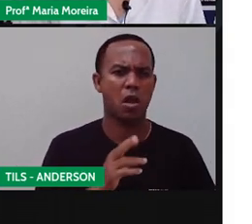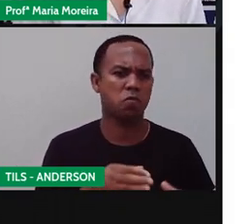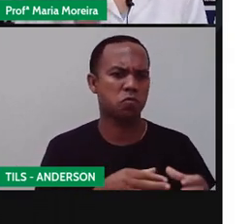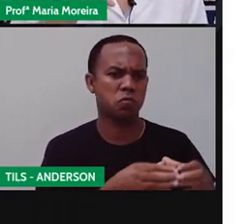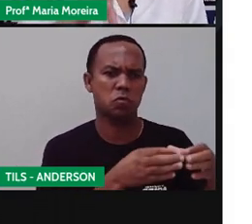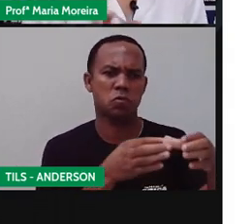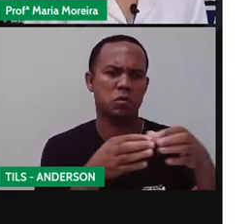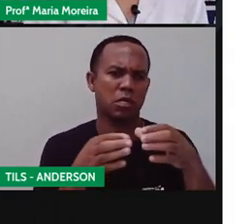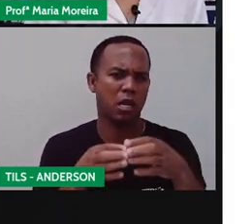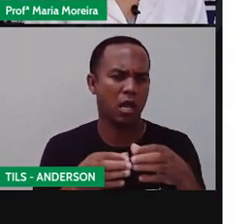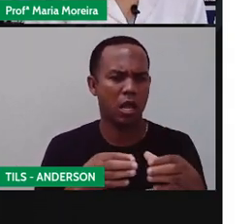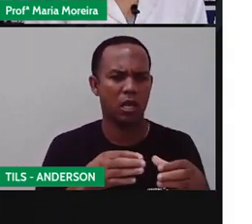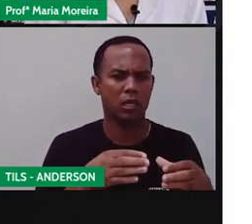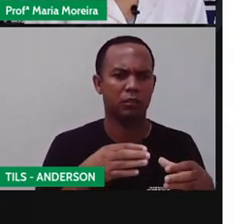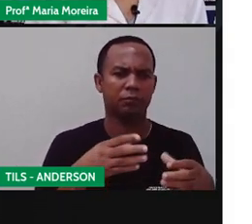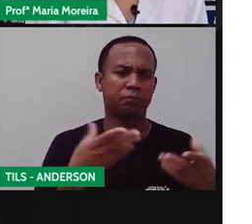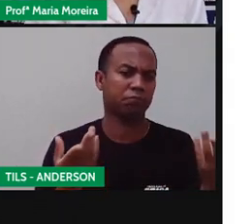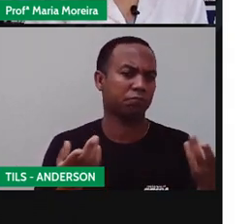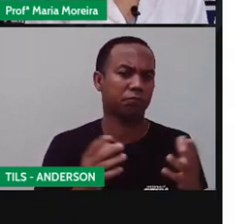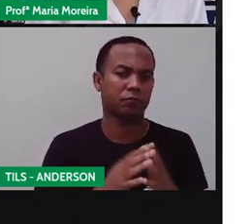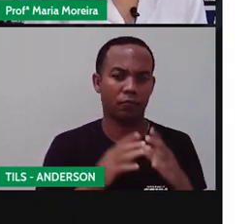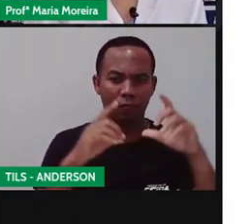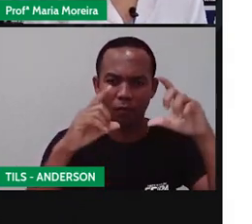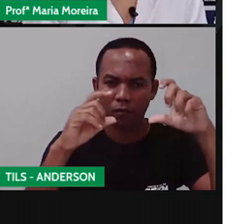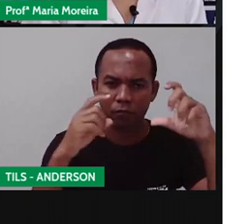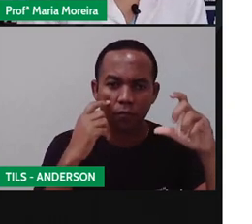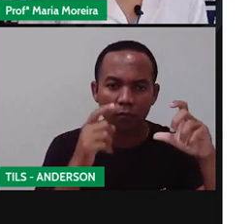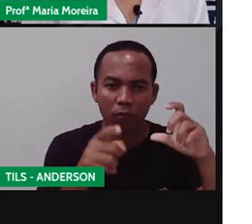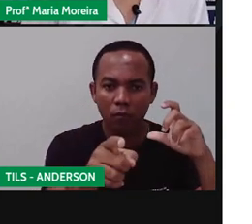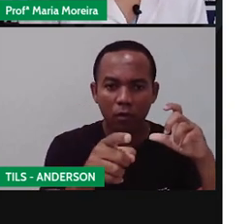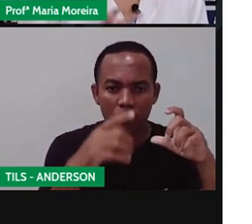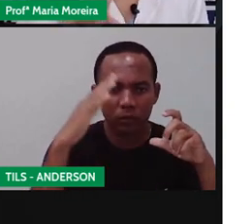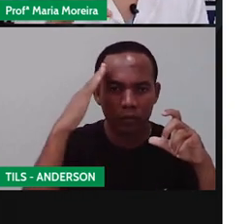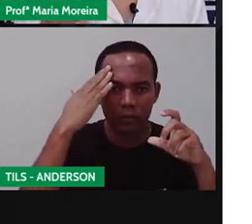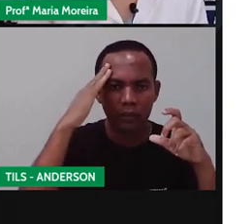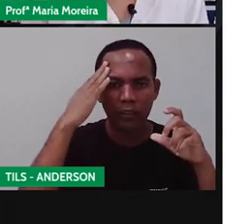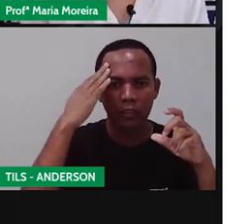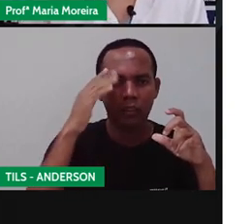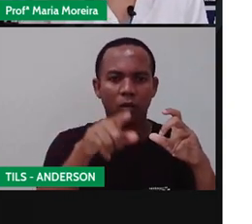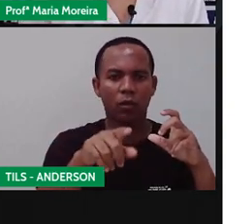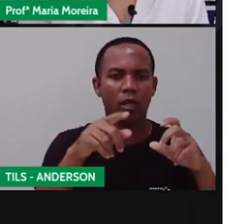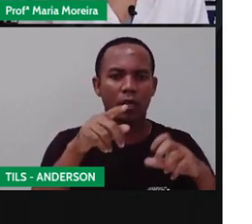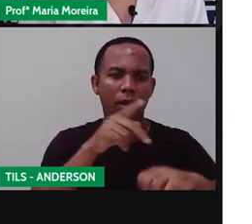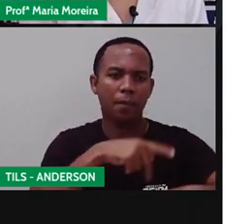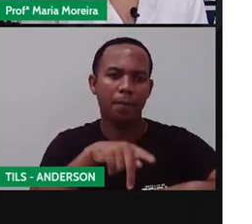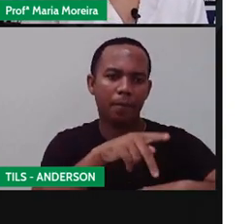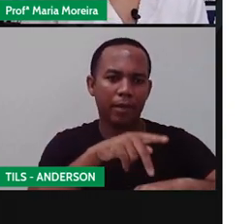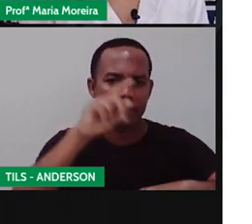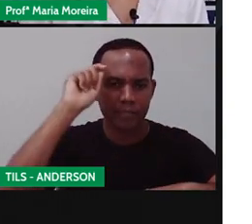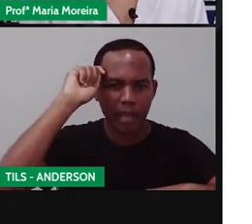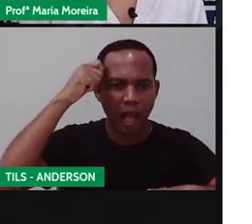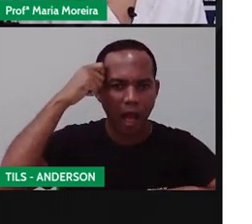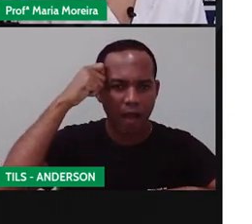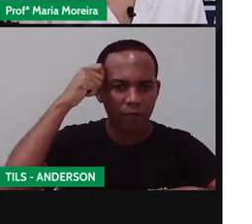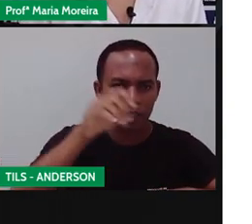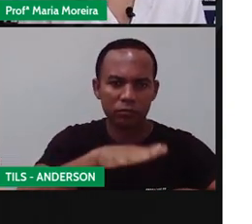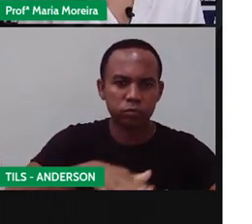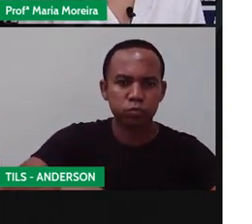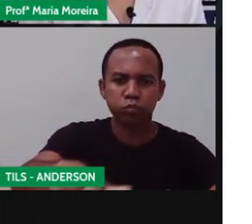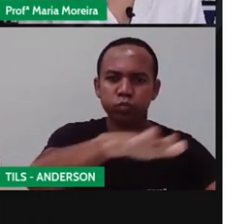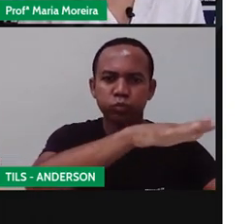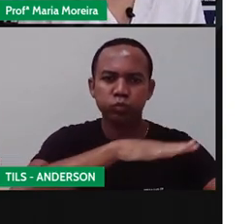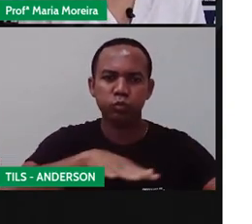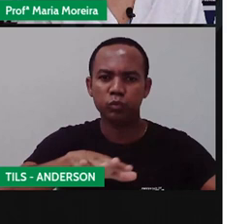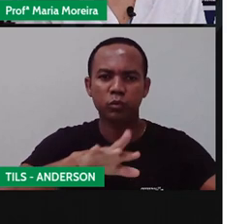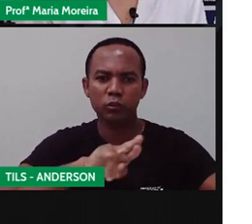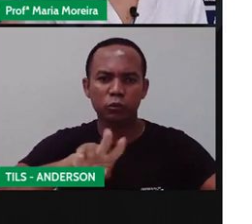de dizer. Aí ela trouxe essa imagem para vocês entenderem uma coisa. É um continente enorme e ele não é uniforme. O que é